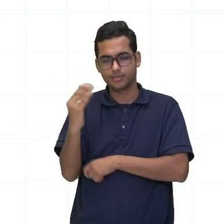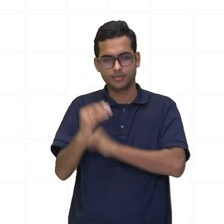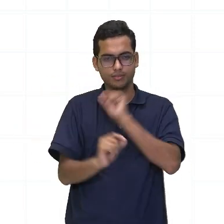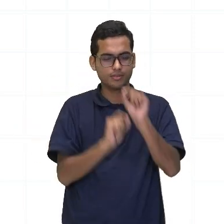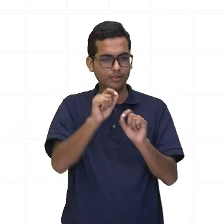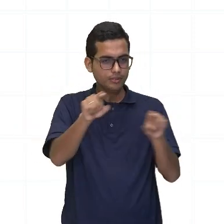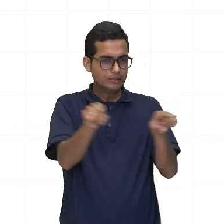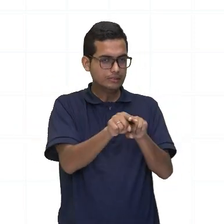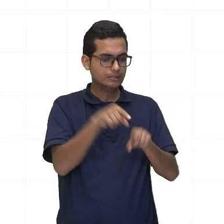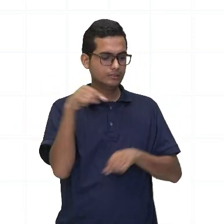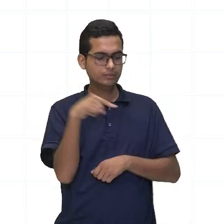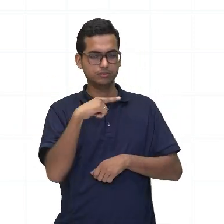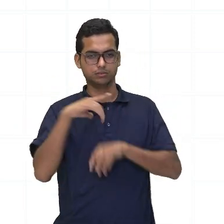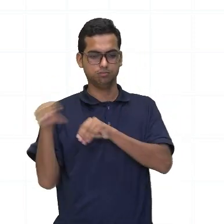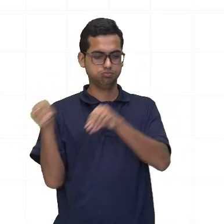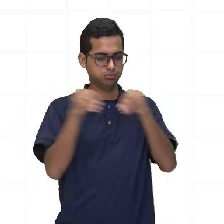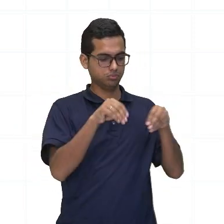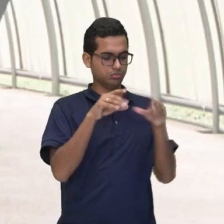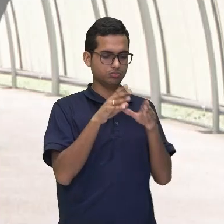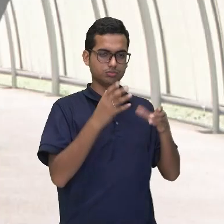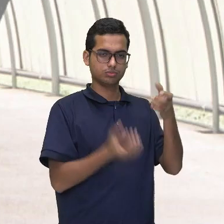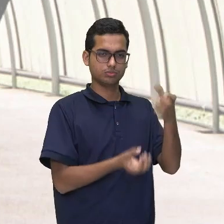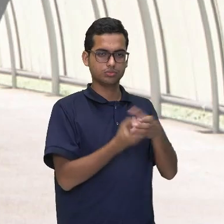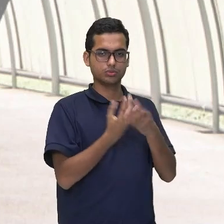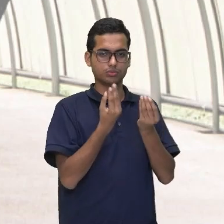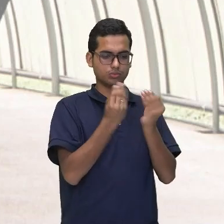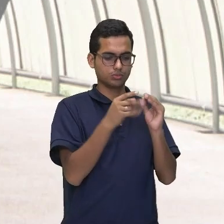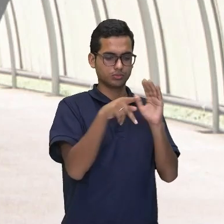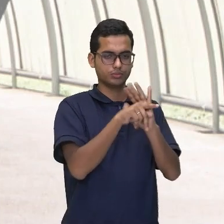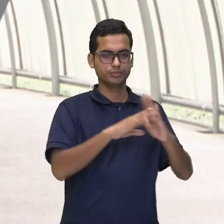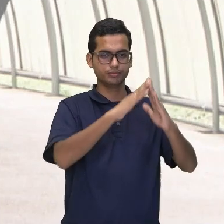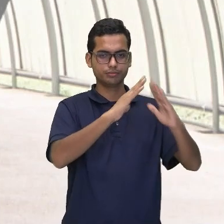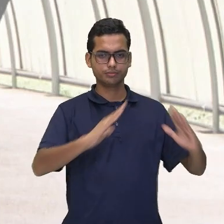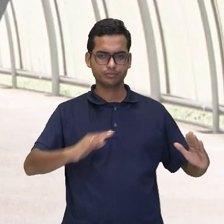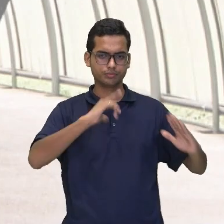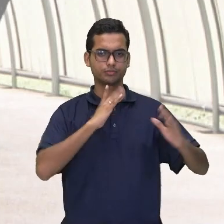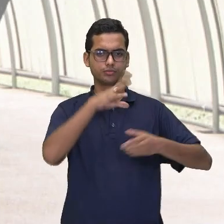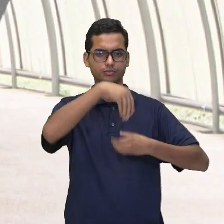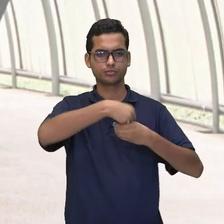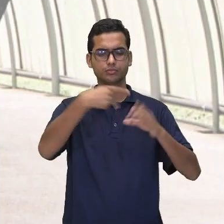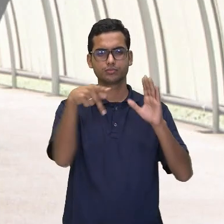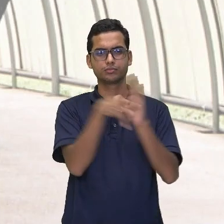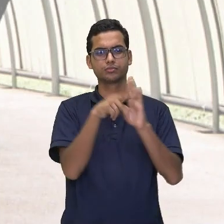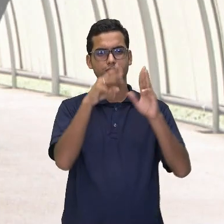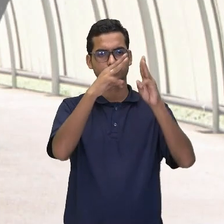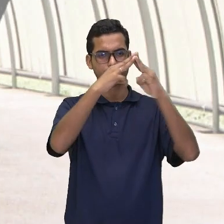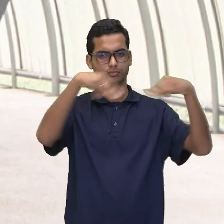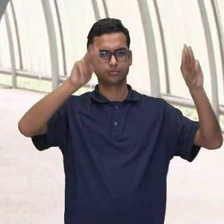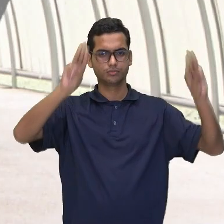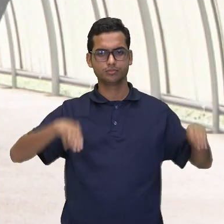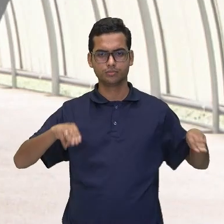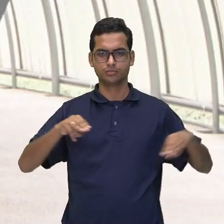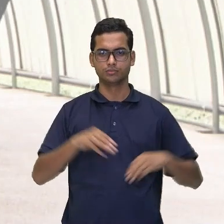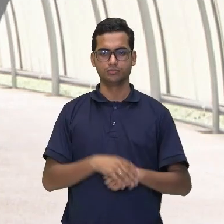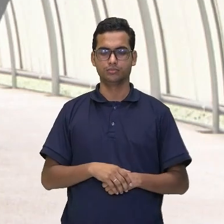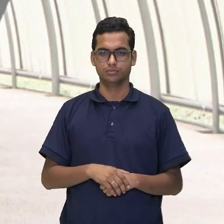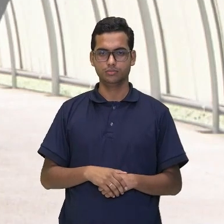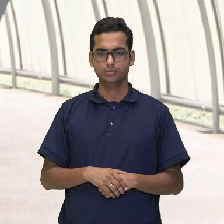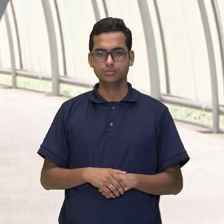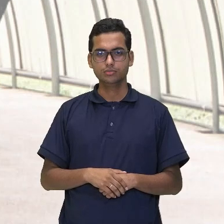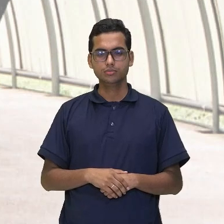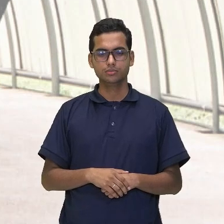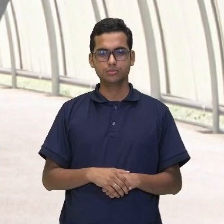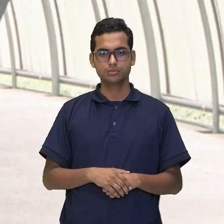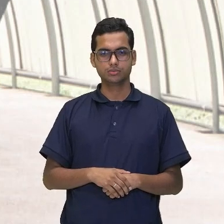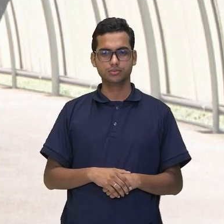outra arte contemporânea, vamos lá. Aqui nós estamos numa instalação. Então, o que o